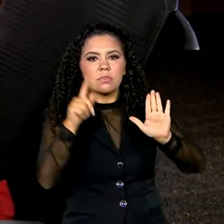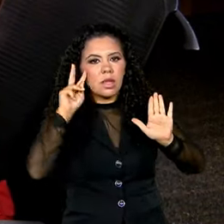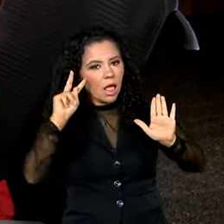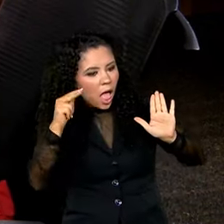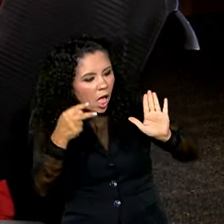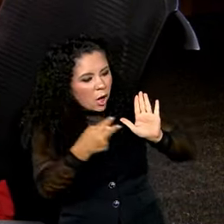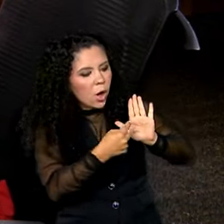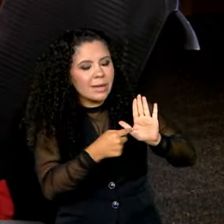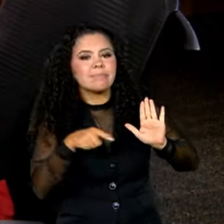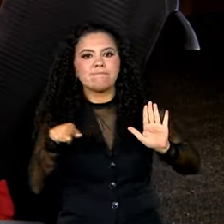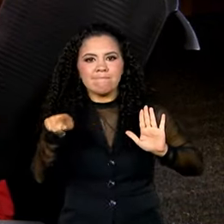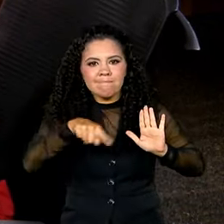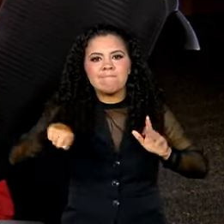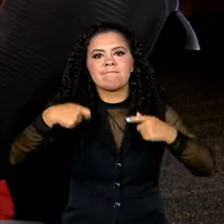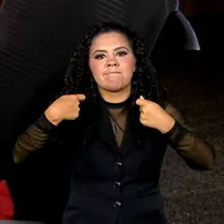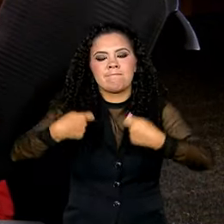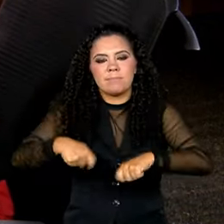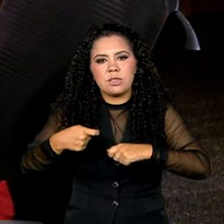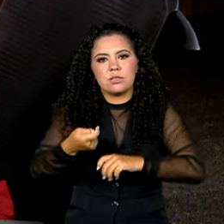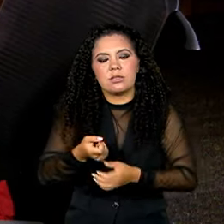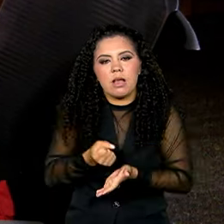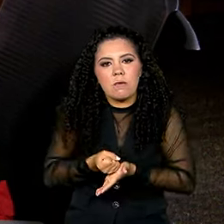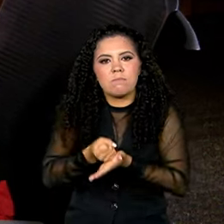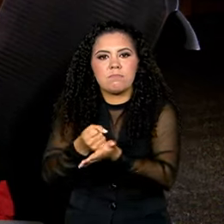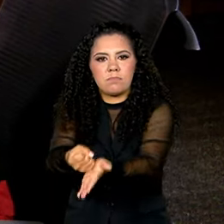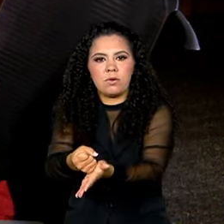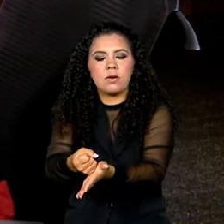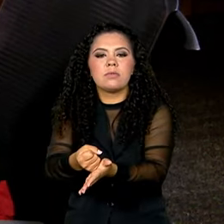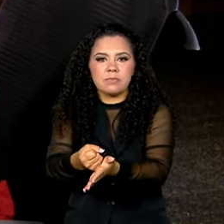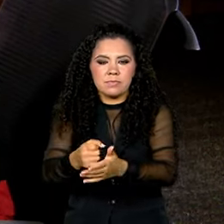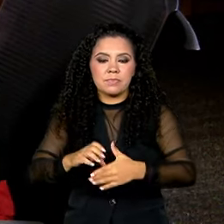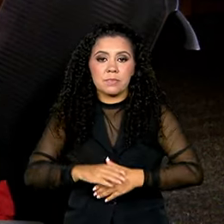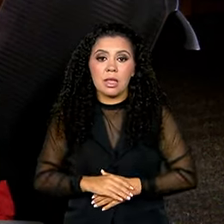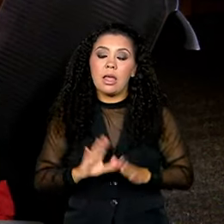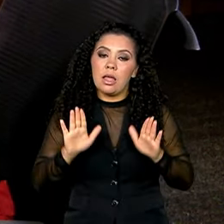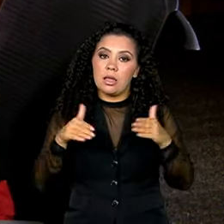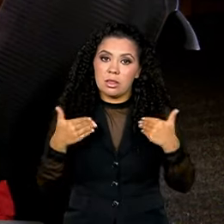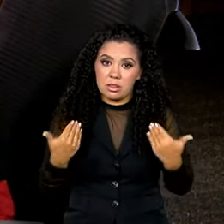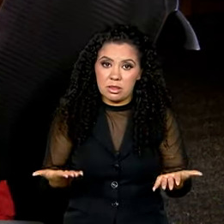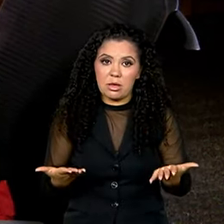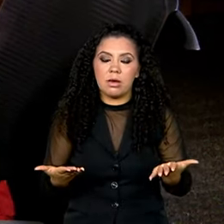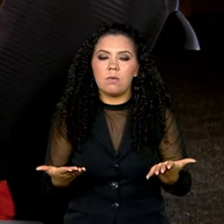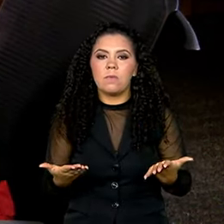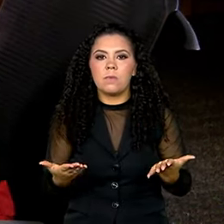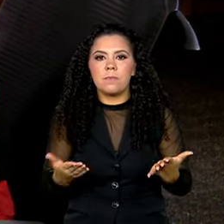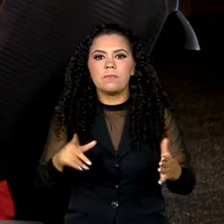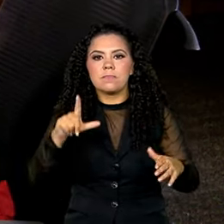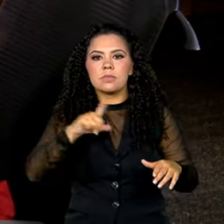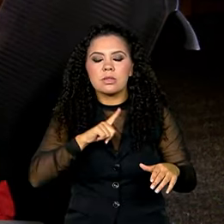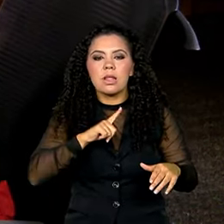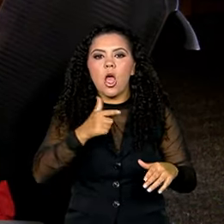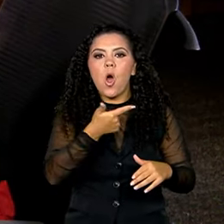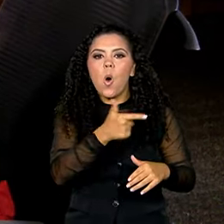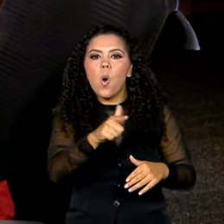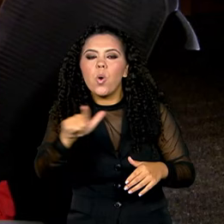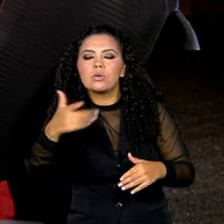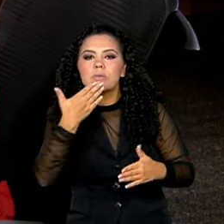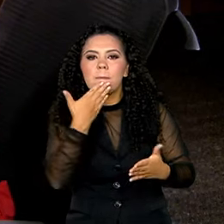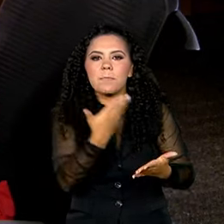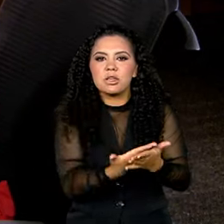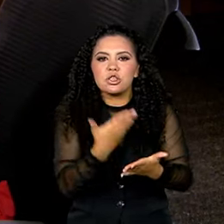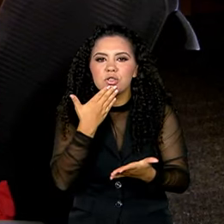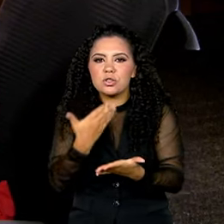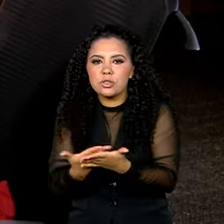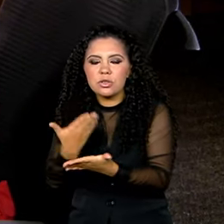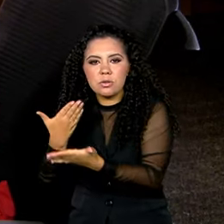Defesa Civil, que é subordinada ao Ministério do Desenvolvimento Regional. Então, outras solicitações de outros municípios